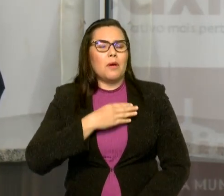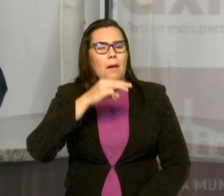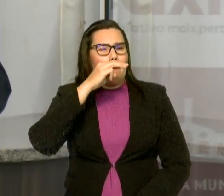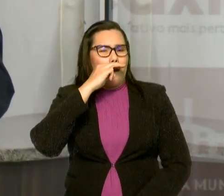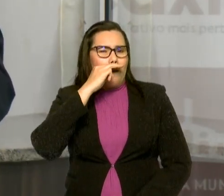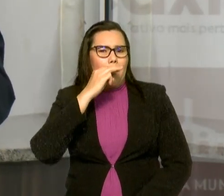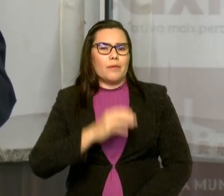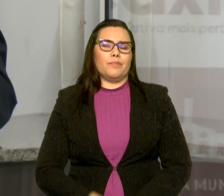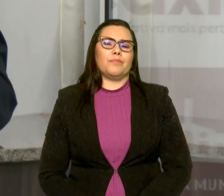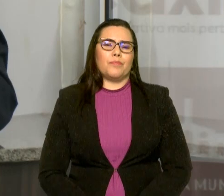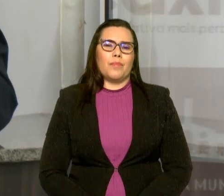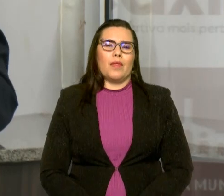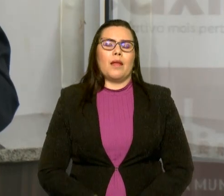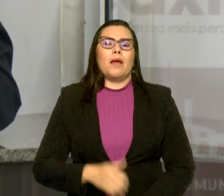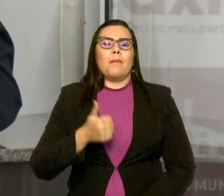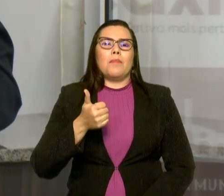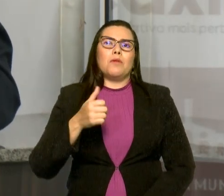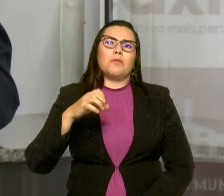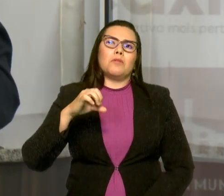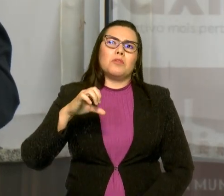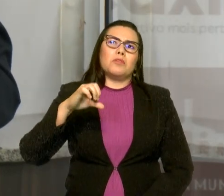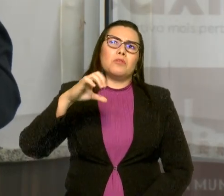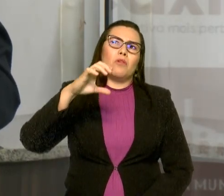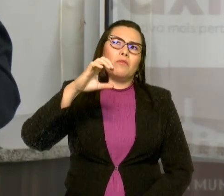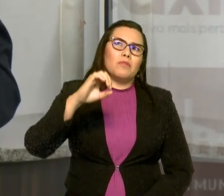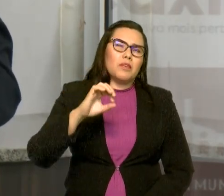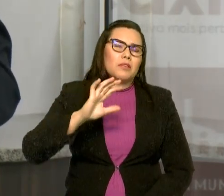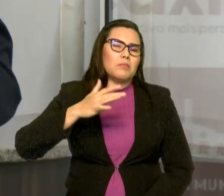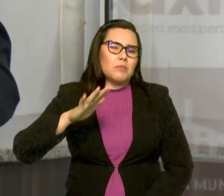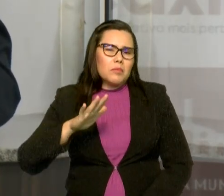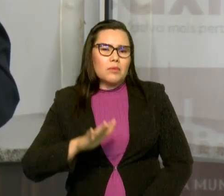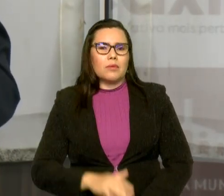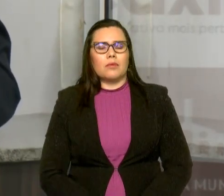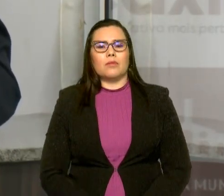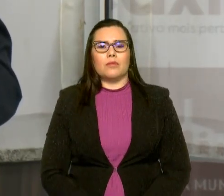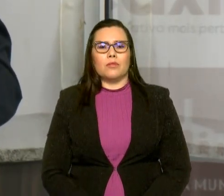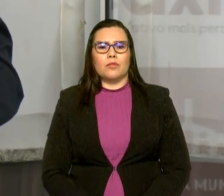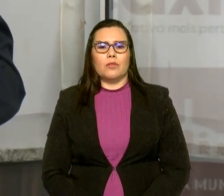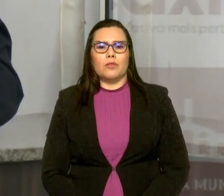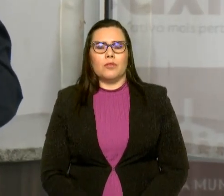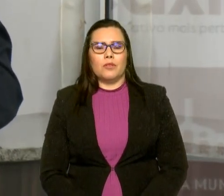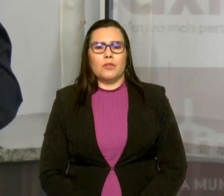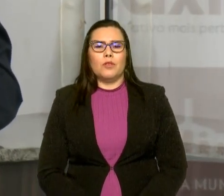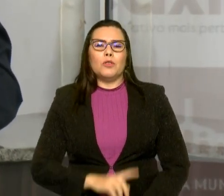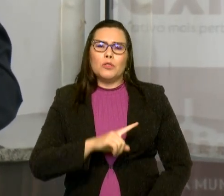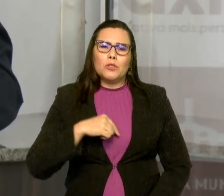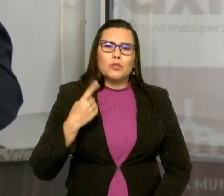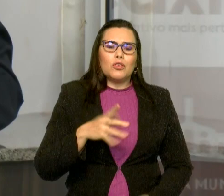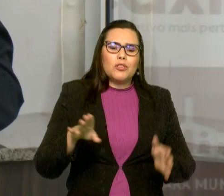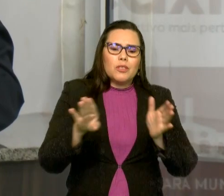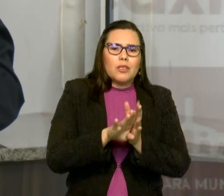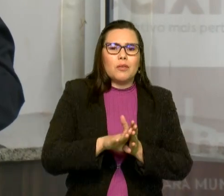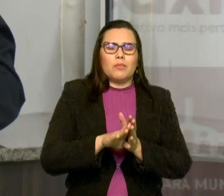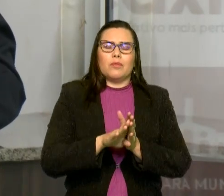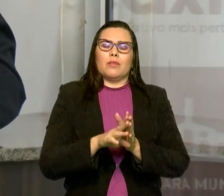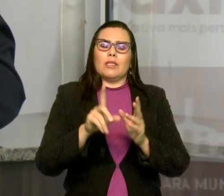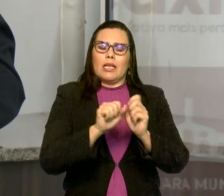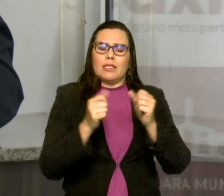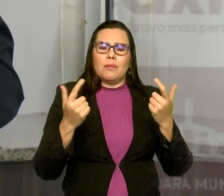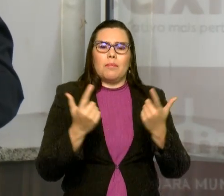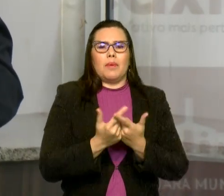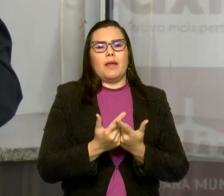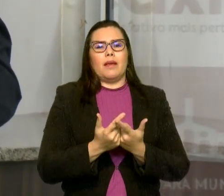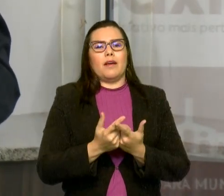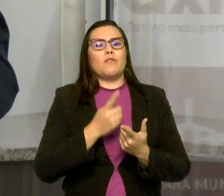quando chegamos na Assembleia Legislativa, empolgado com a animação do jovem que tem vontade de construir o Maranhão, ao